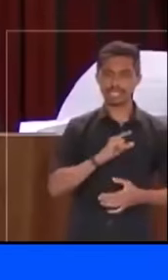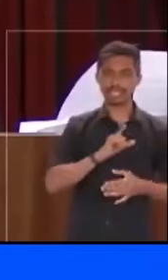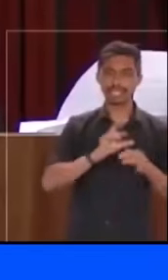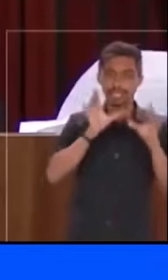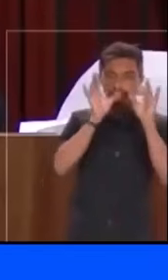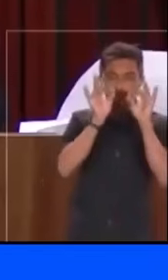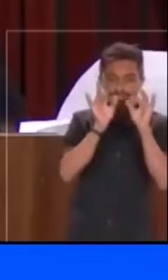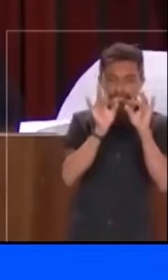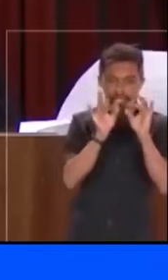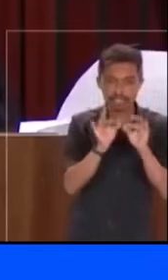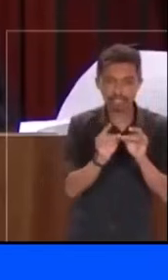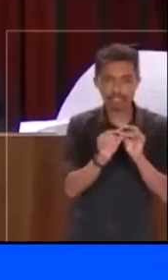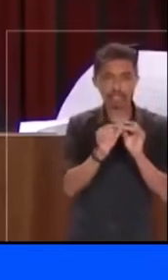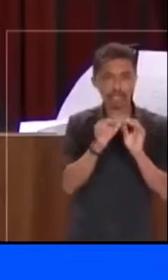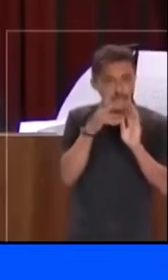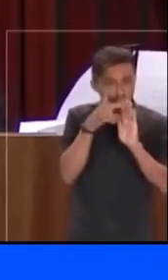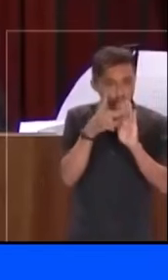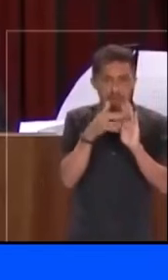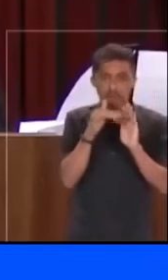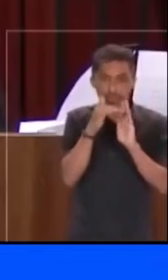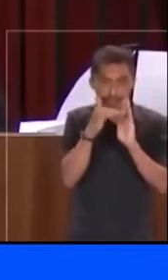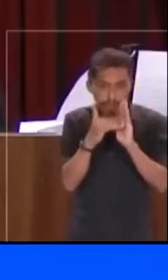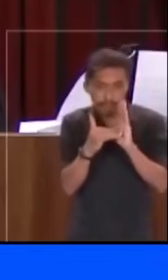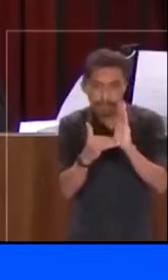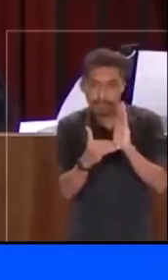descrição, o roteiro